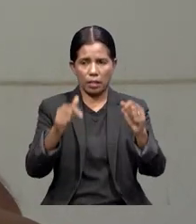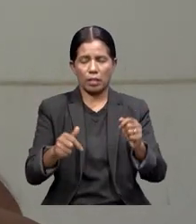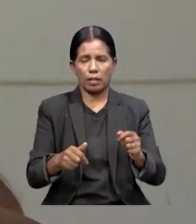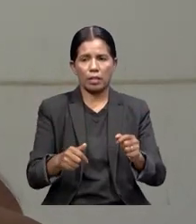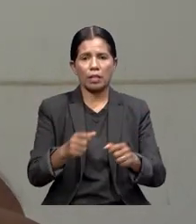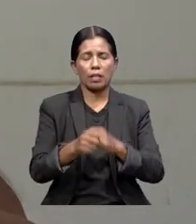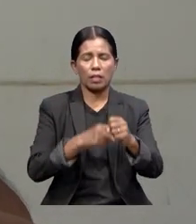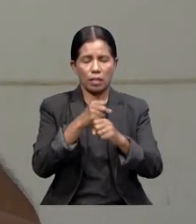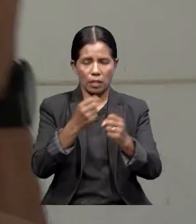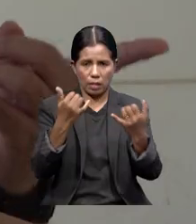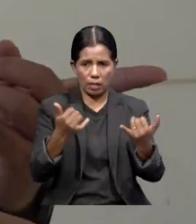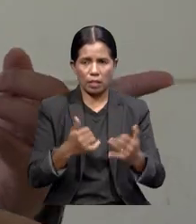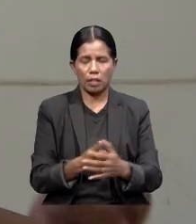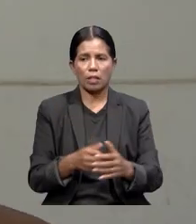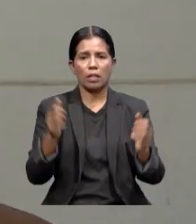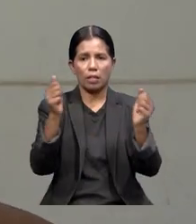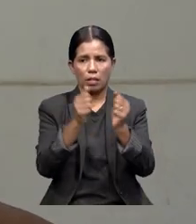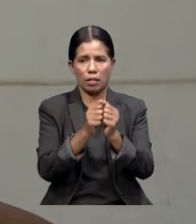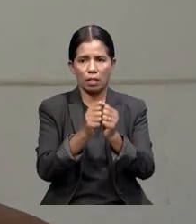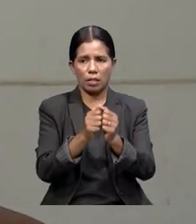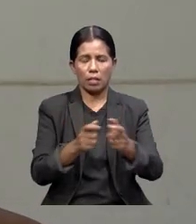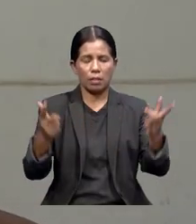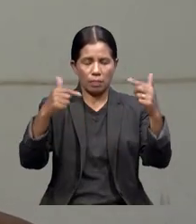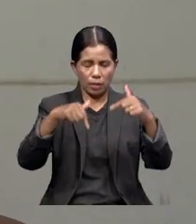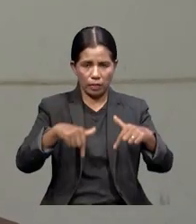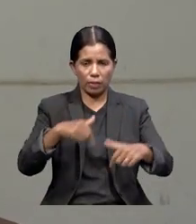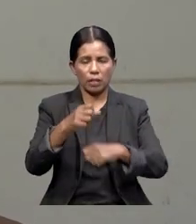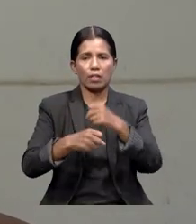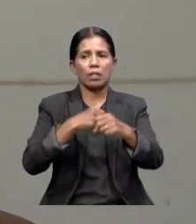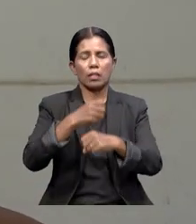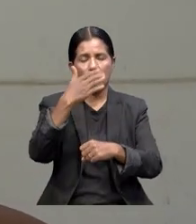do ano, né, o mais falei, tinha hoje, em